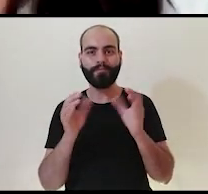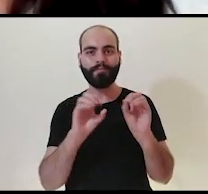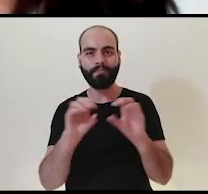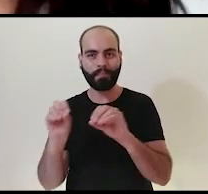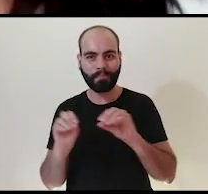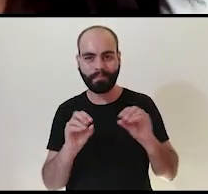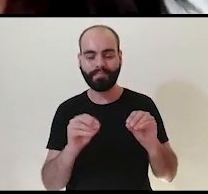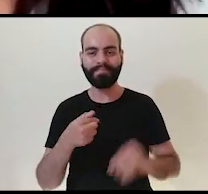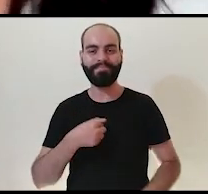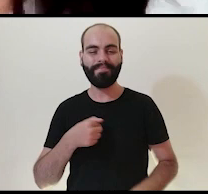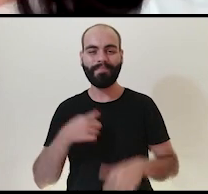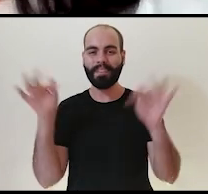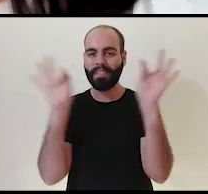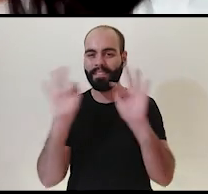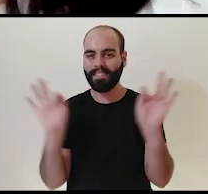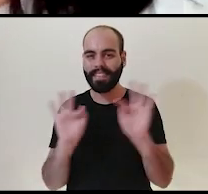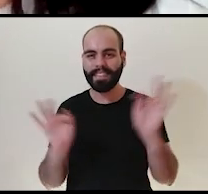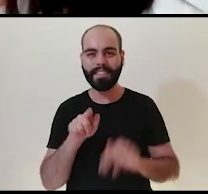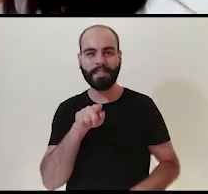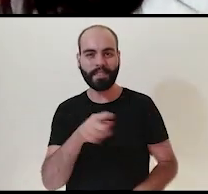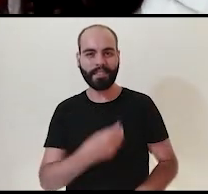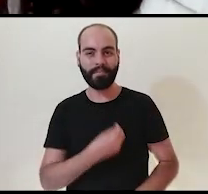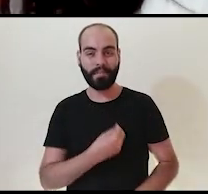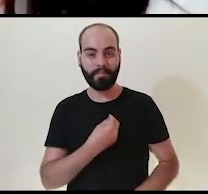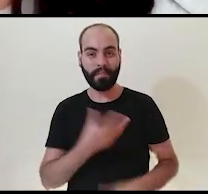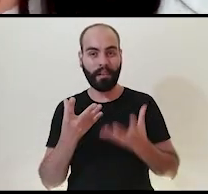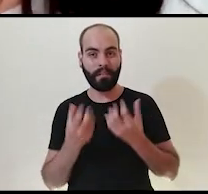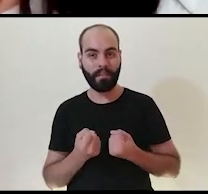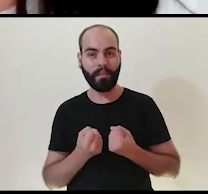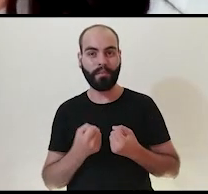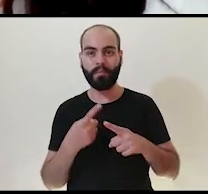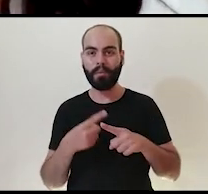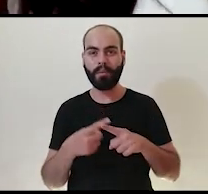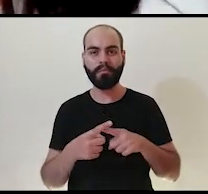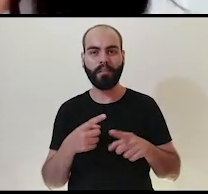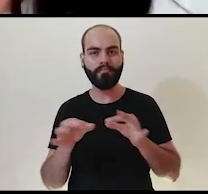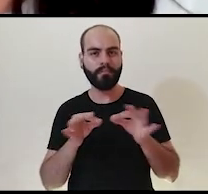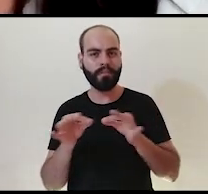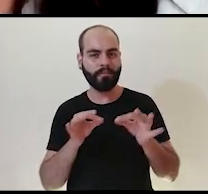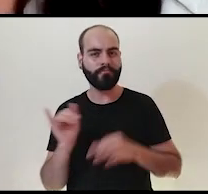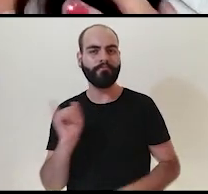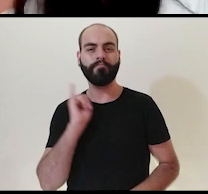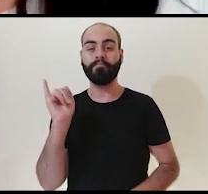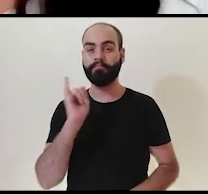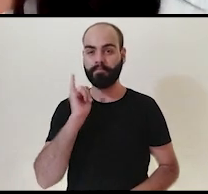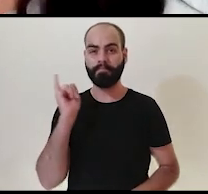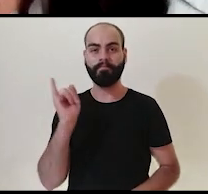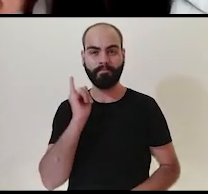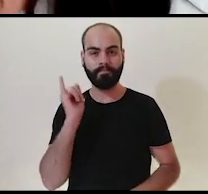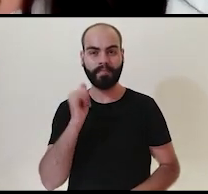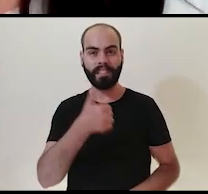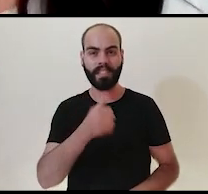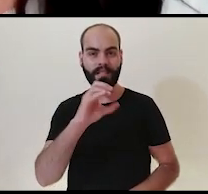de você estar aqui. Tenho certeza que vai ser muito útil, principalmente porque esse projeto, como eu sempre repito, é